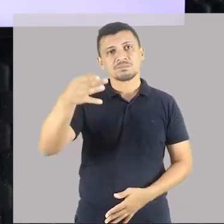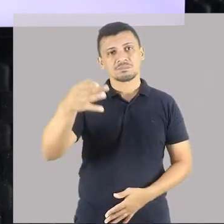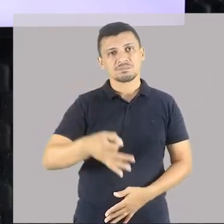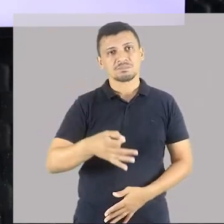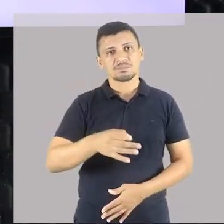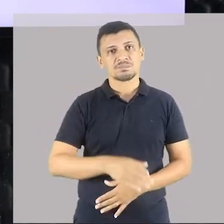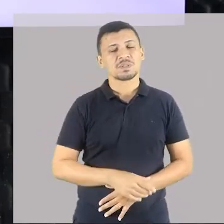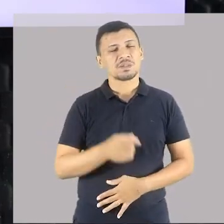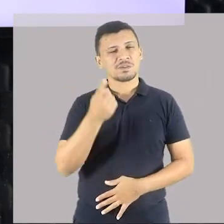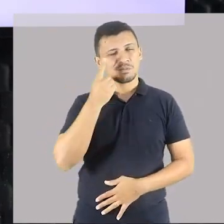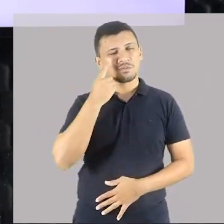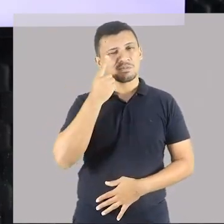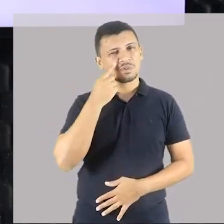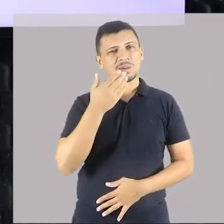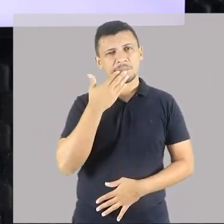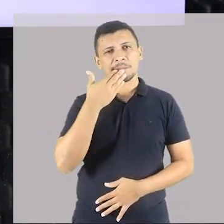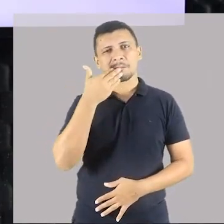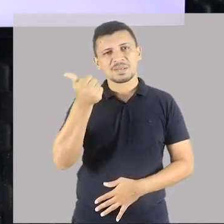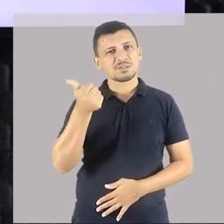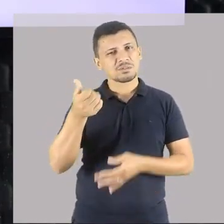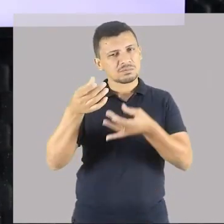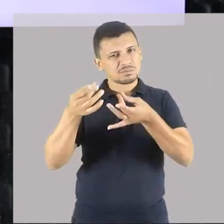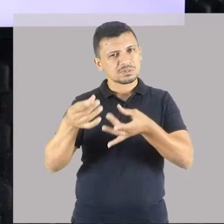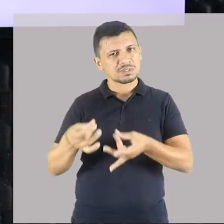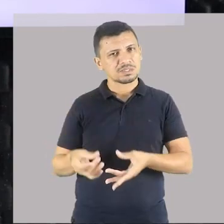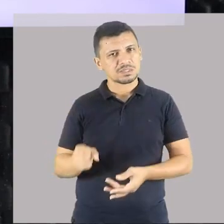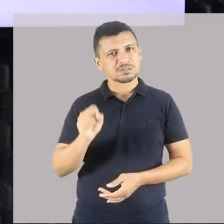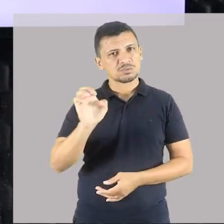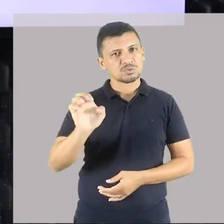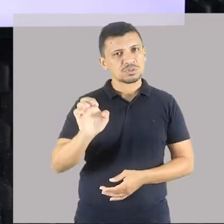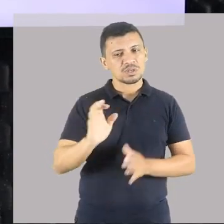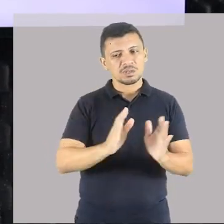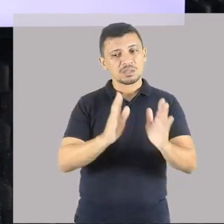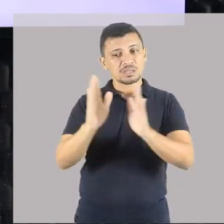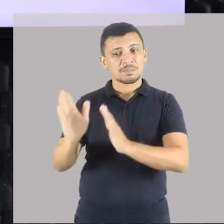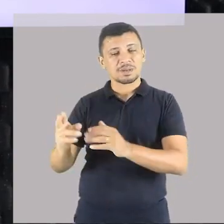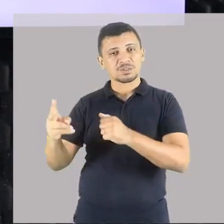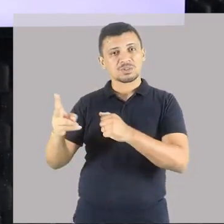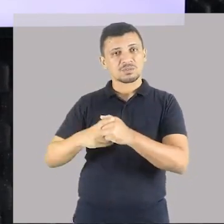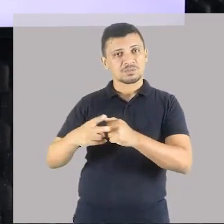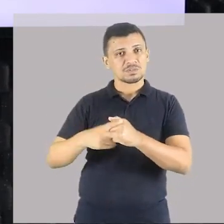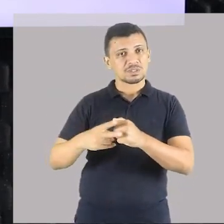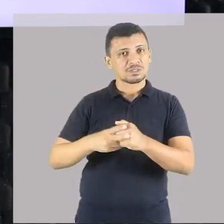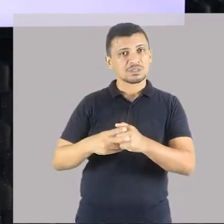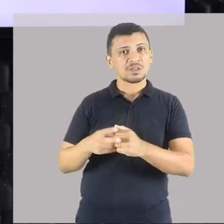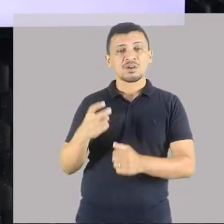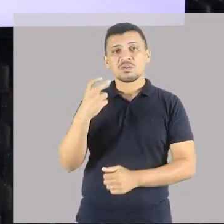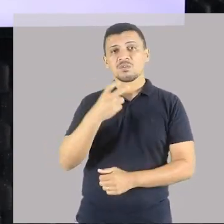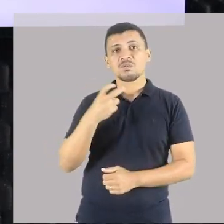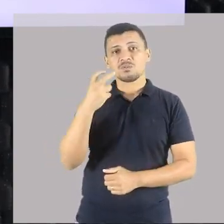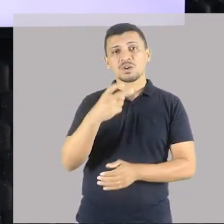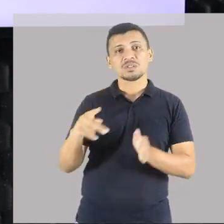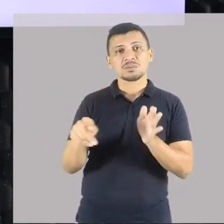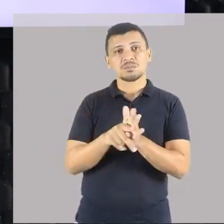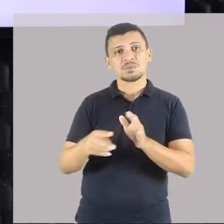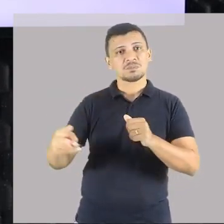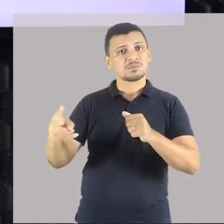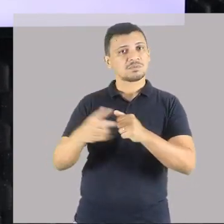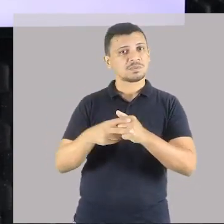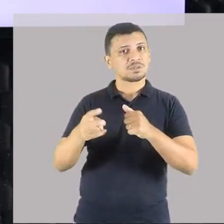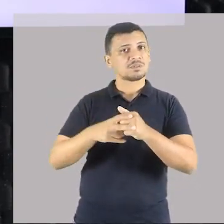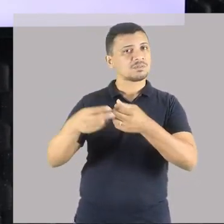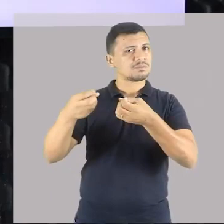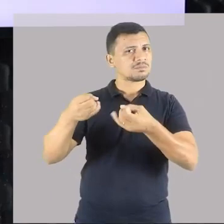nós vamos ver um pouco melhor, esse detalhe do si, na parte de verbo, que eu vou falar sobre vozes verbais. E aí eu vou colocar